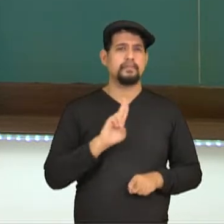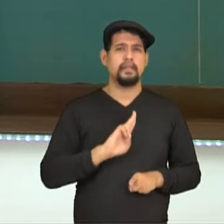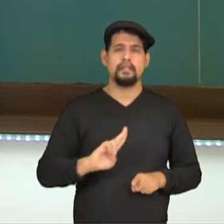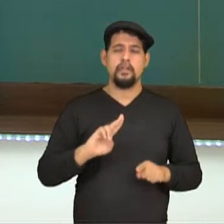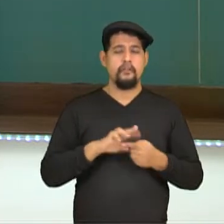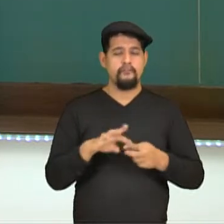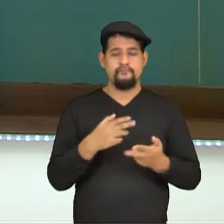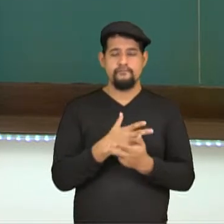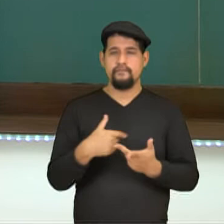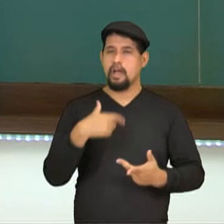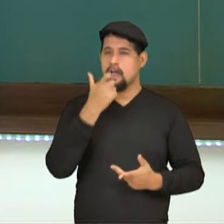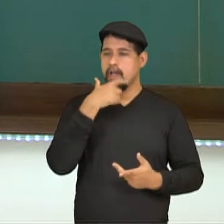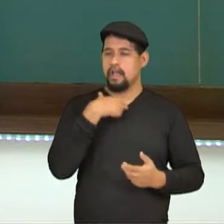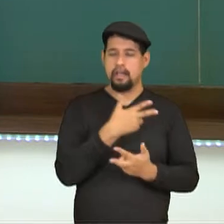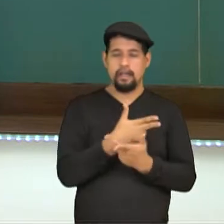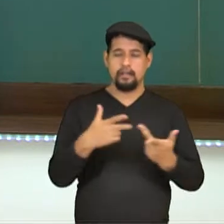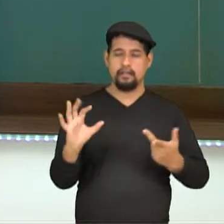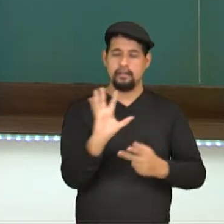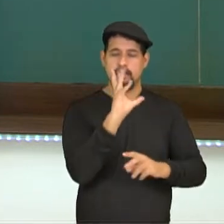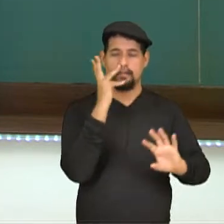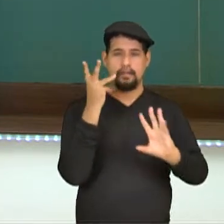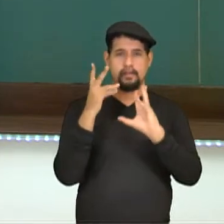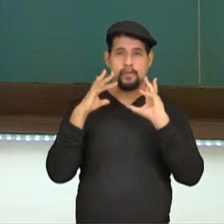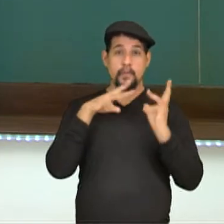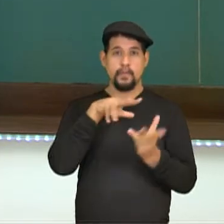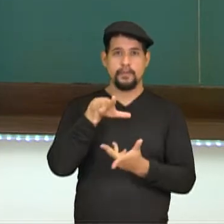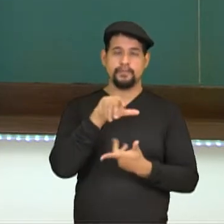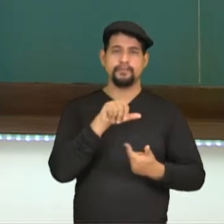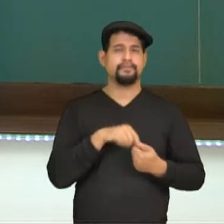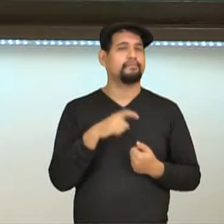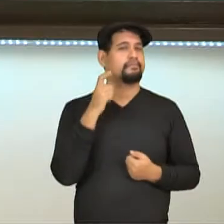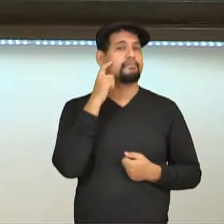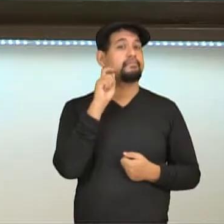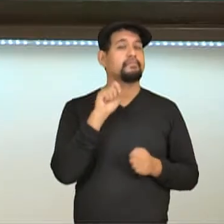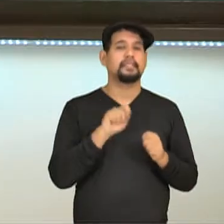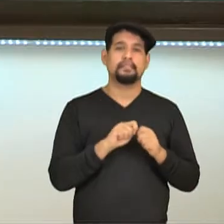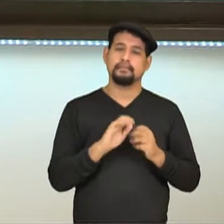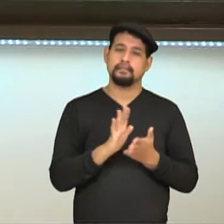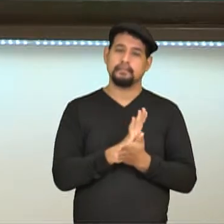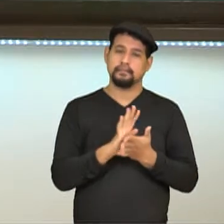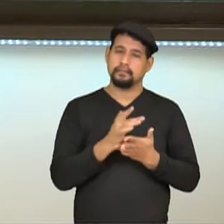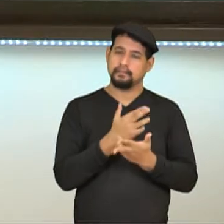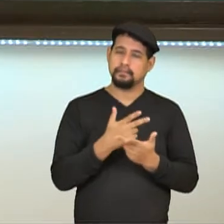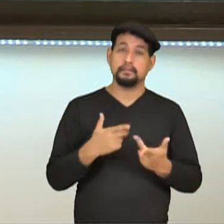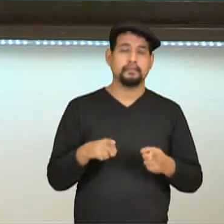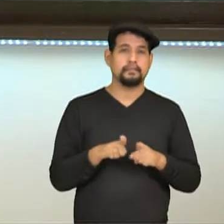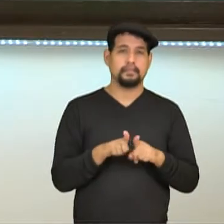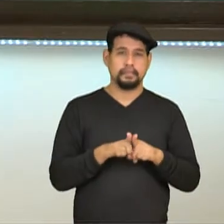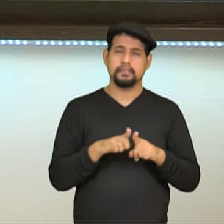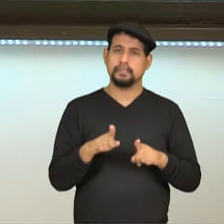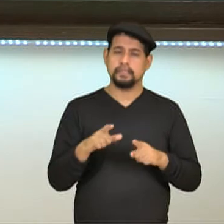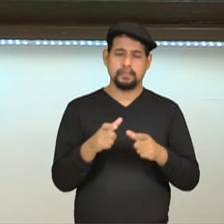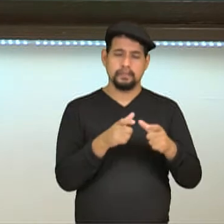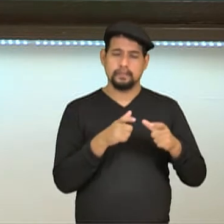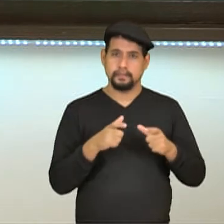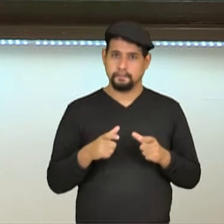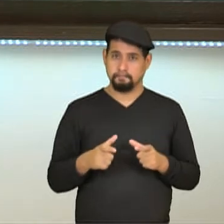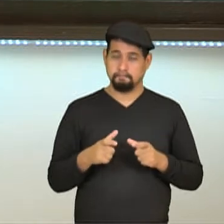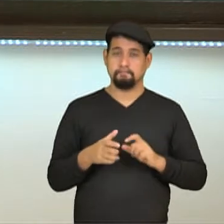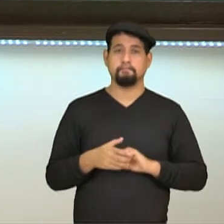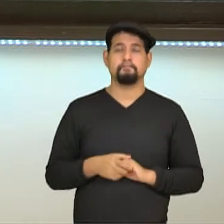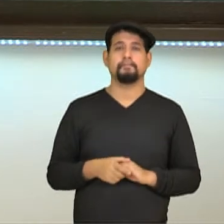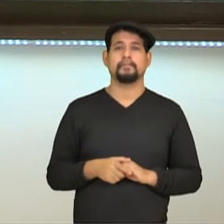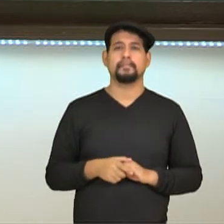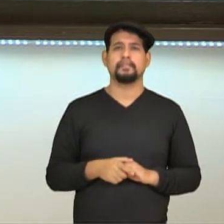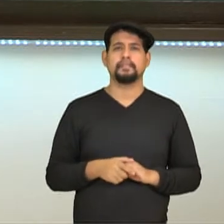quase todas as frutíferas do mundo todo. A ideia é compensar algumas partes da planta desse cavalo, né, da planta